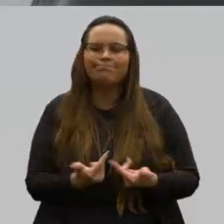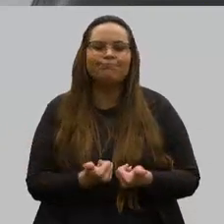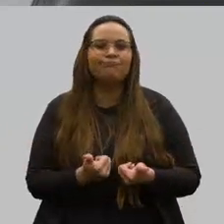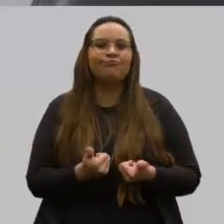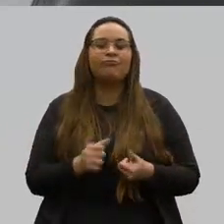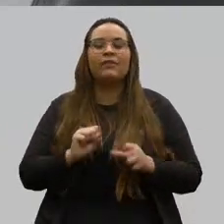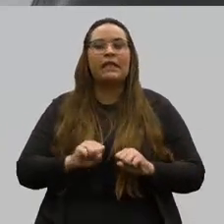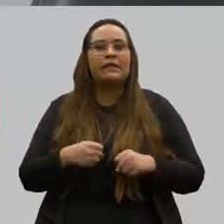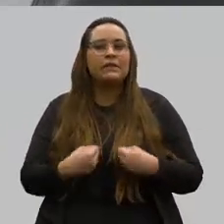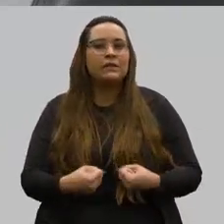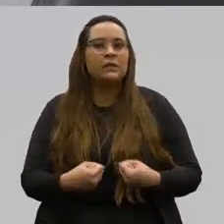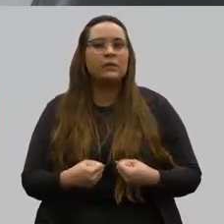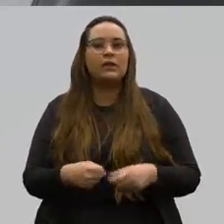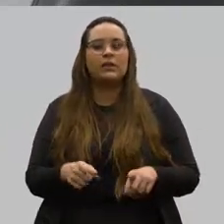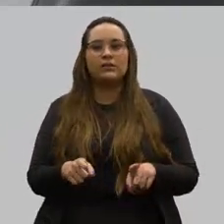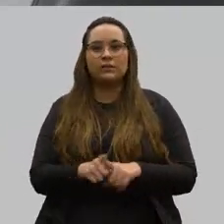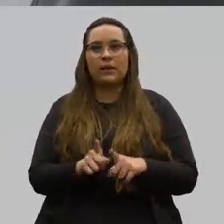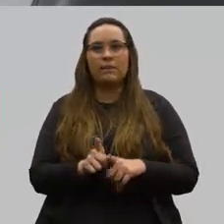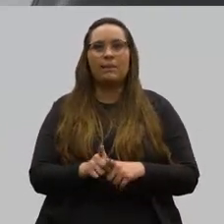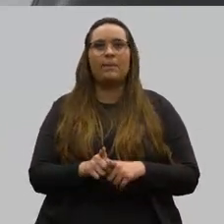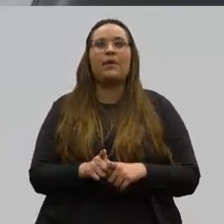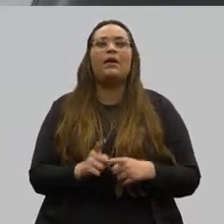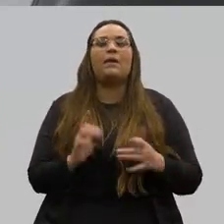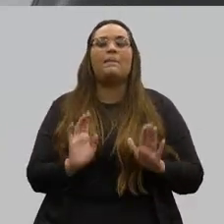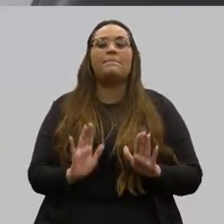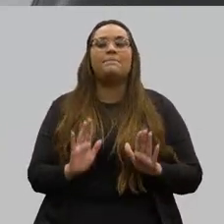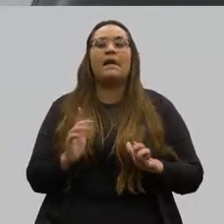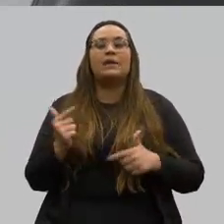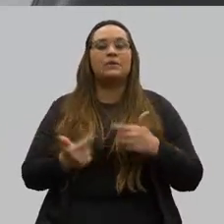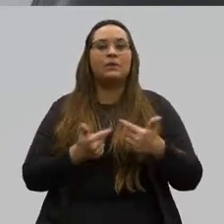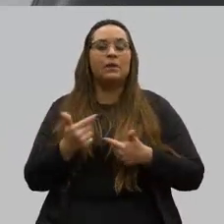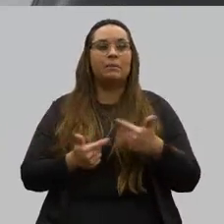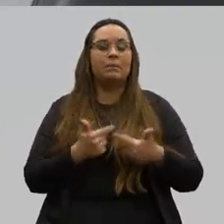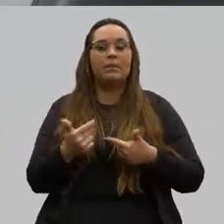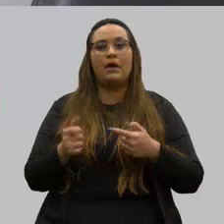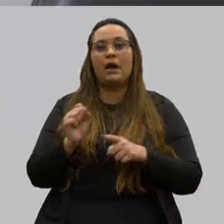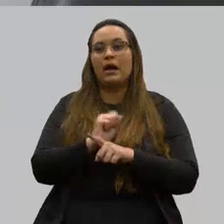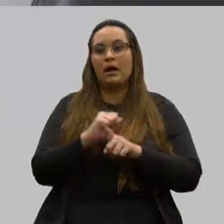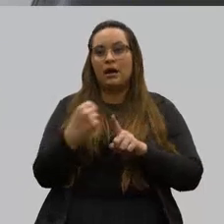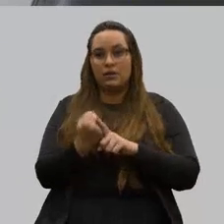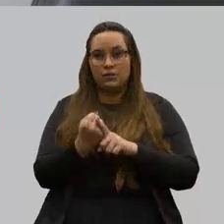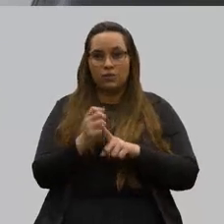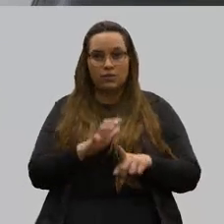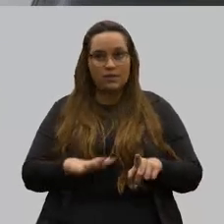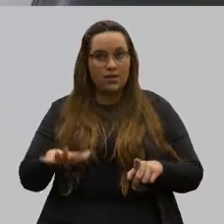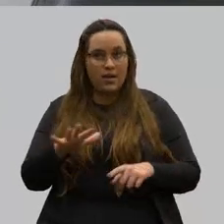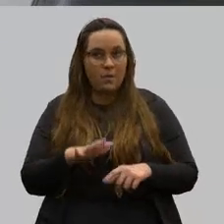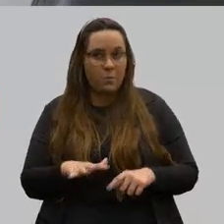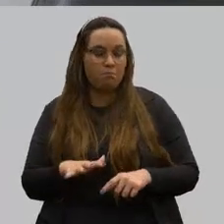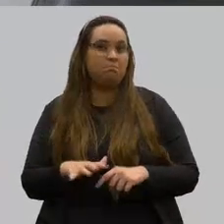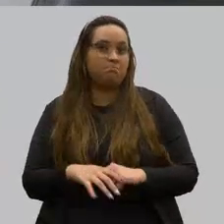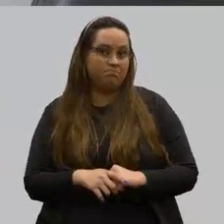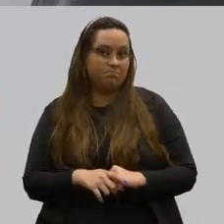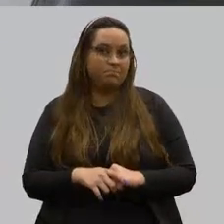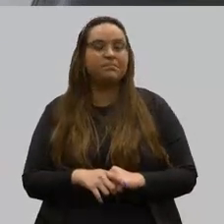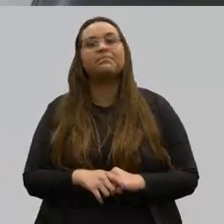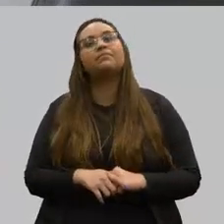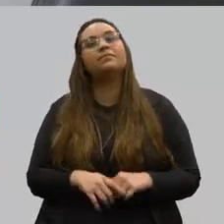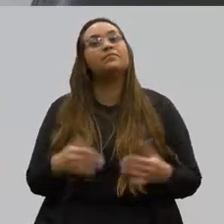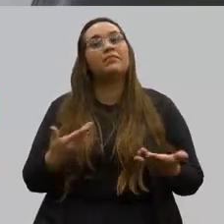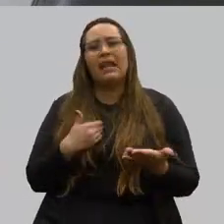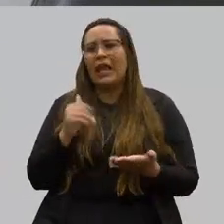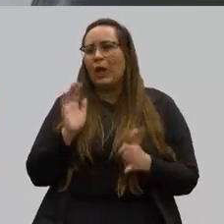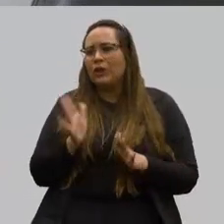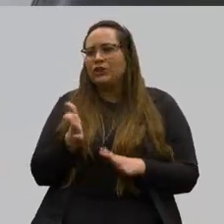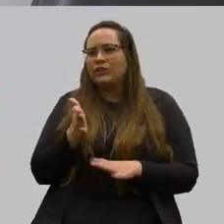claro que é desenvolvido lá mas o trabalho social que toda a unidade desenvolve eh eu falo que se eu já era fã